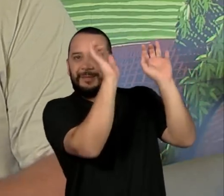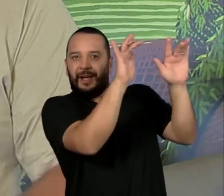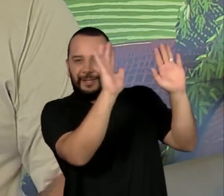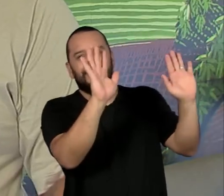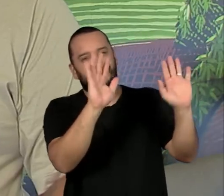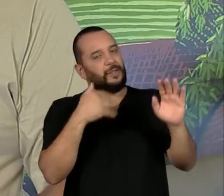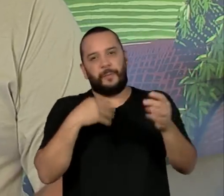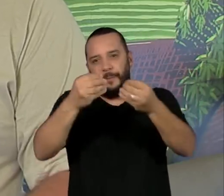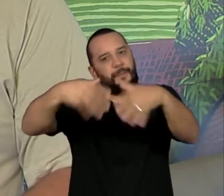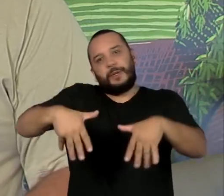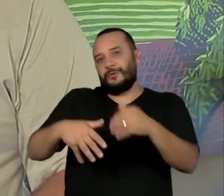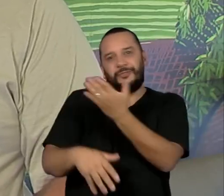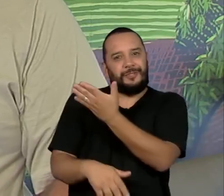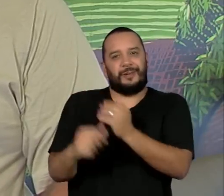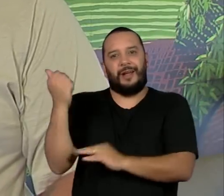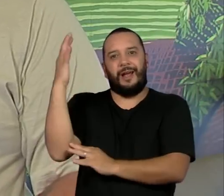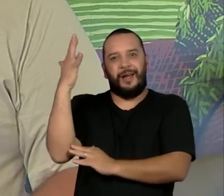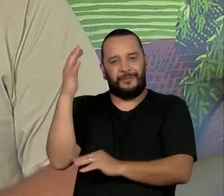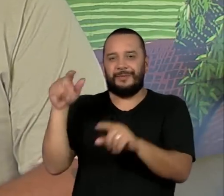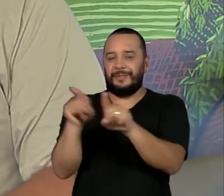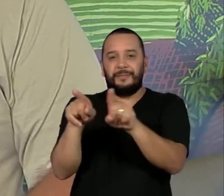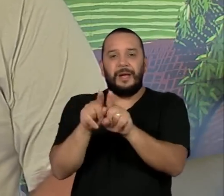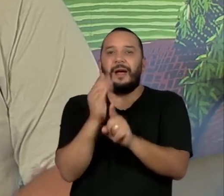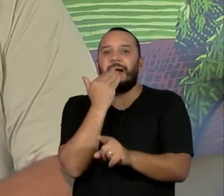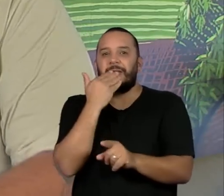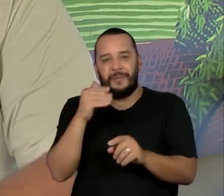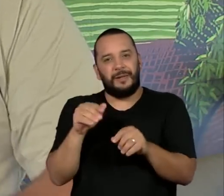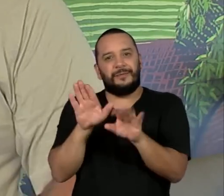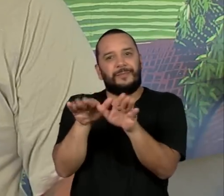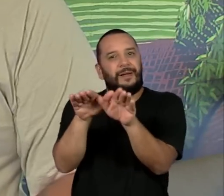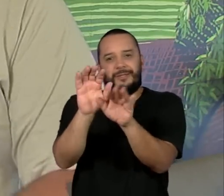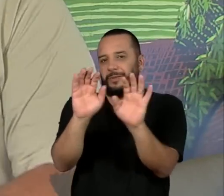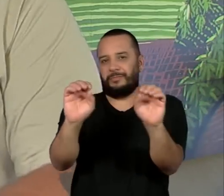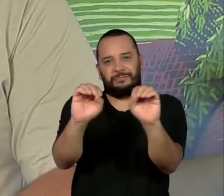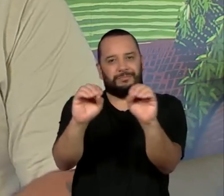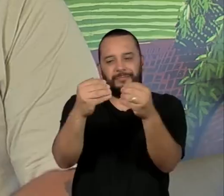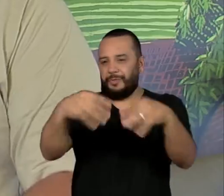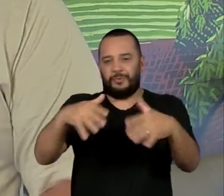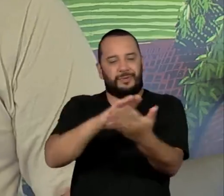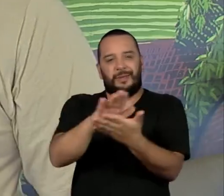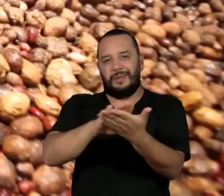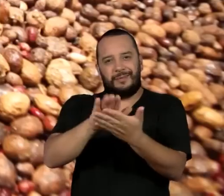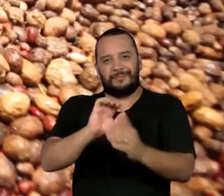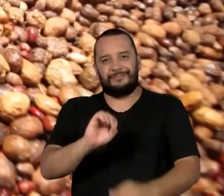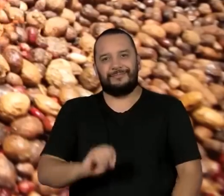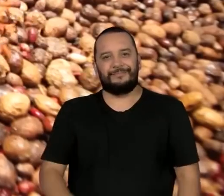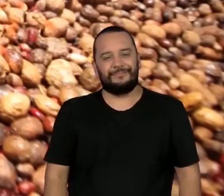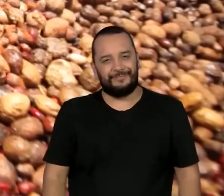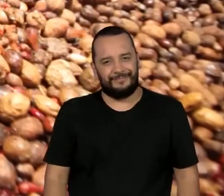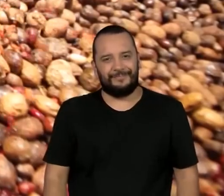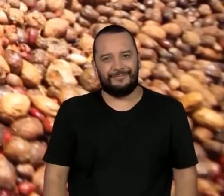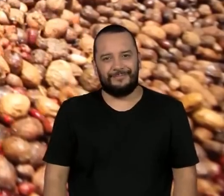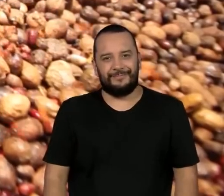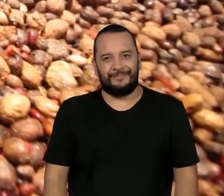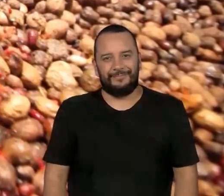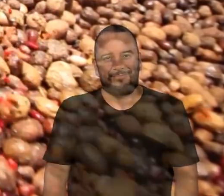a própria reprodução e nem também o alimento dos animais e de toda a interação que a floresta tem.